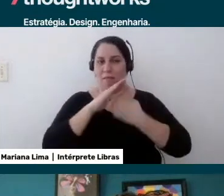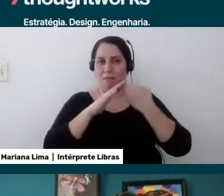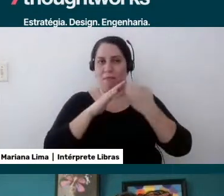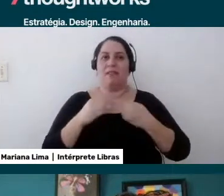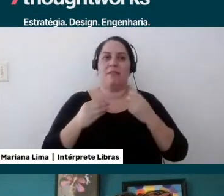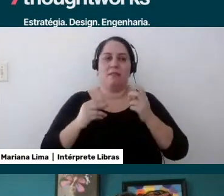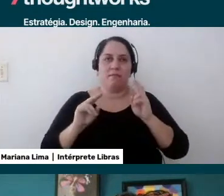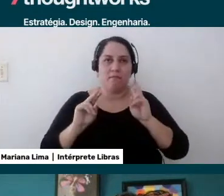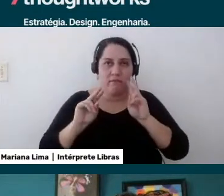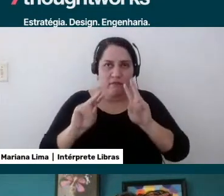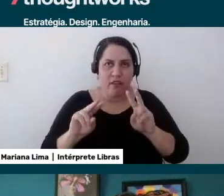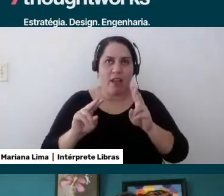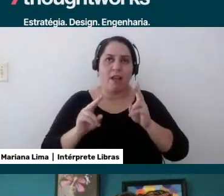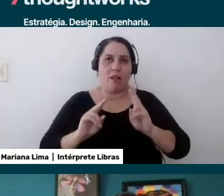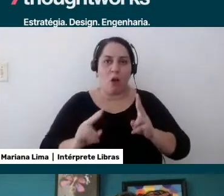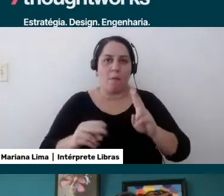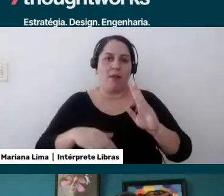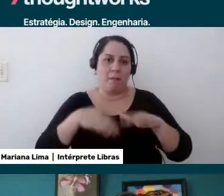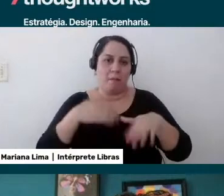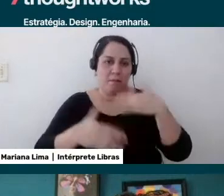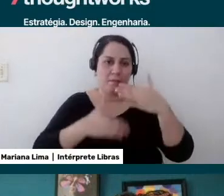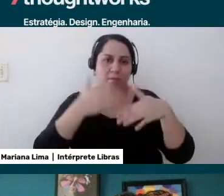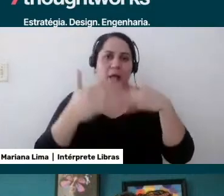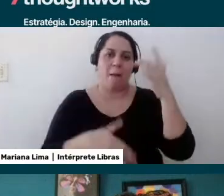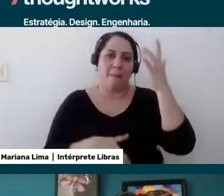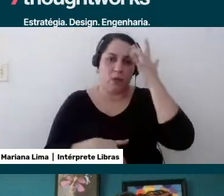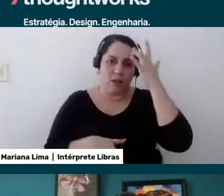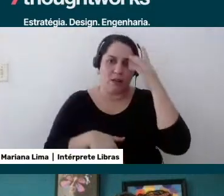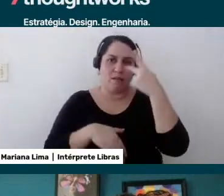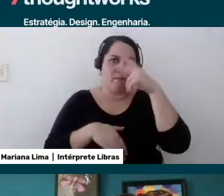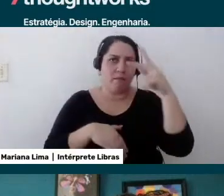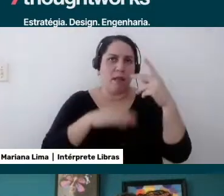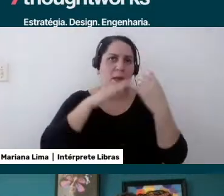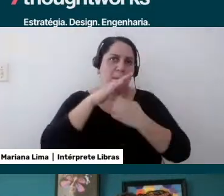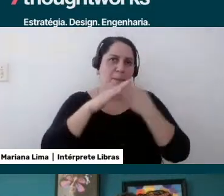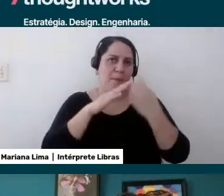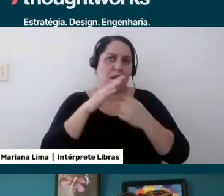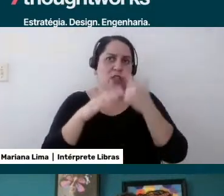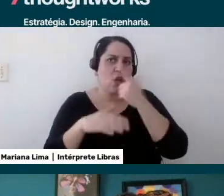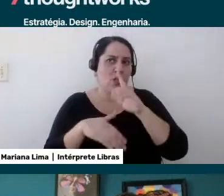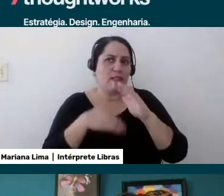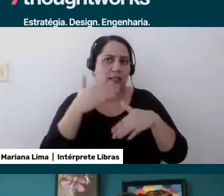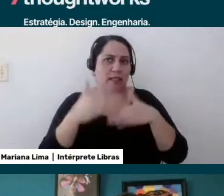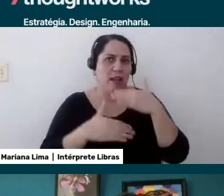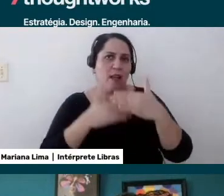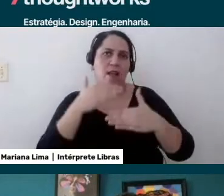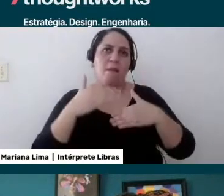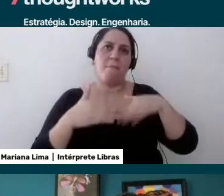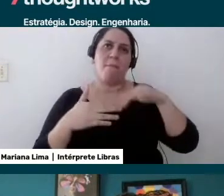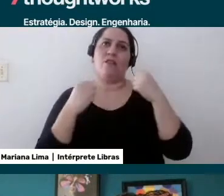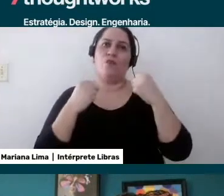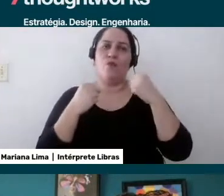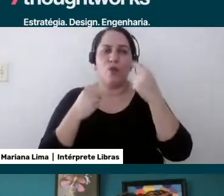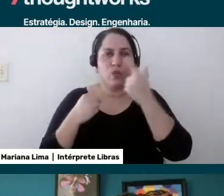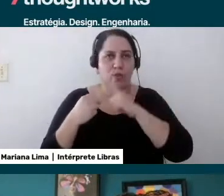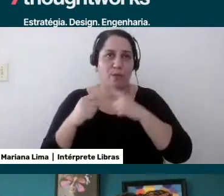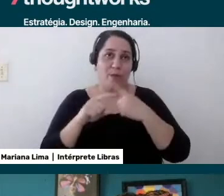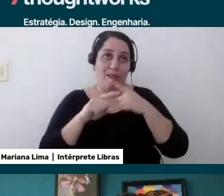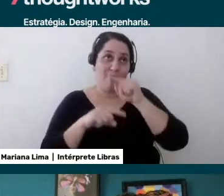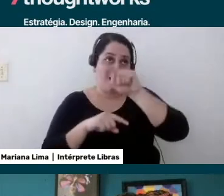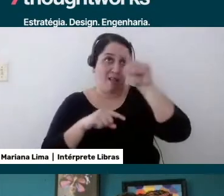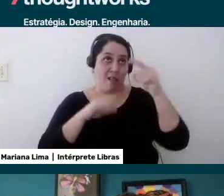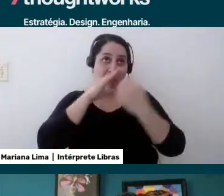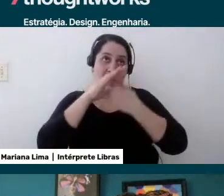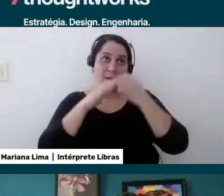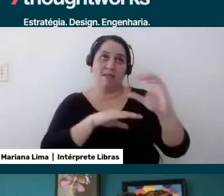tem acompanhado esse amadurecimento das empresas, e como as empresas são as que financiam boa parte das nossas ações, a gente percebe,